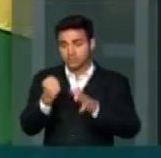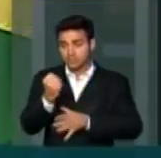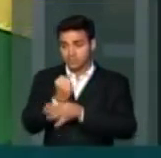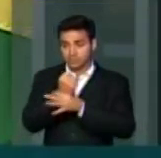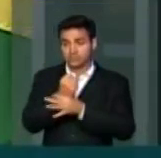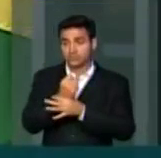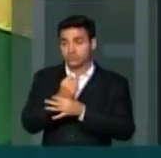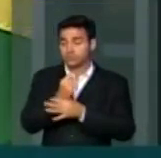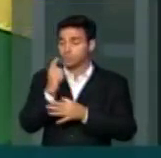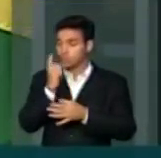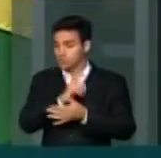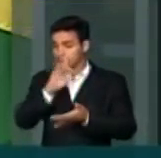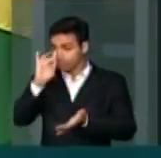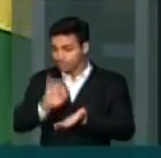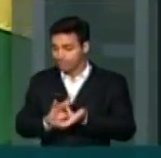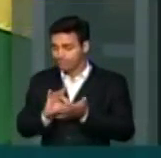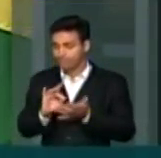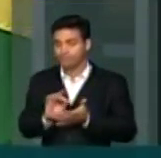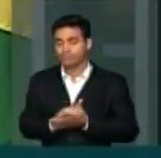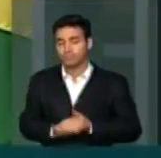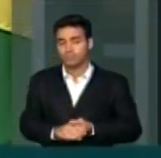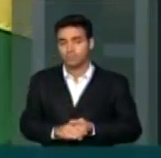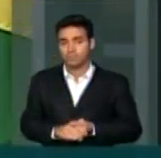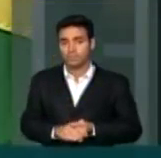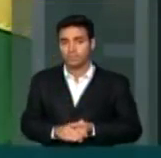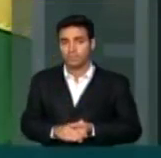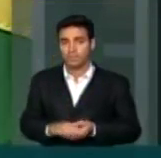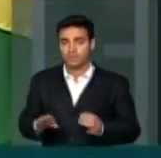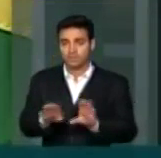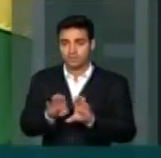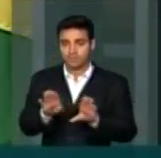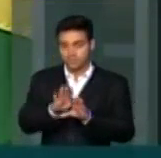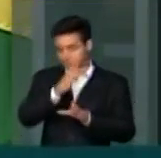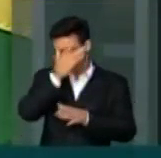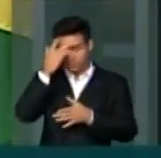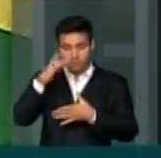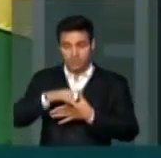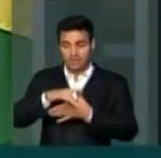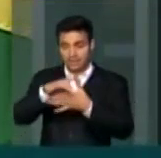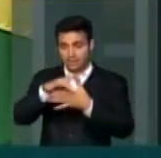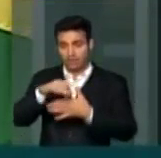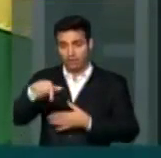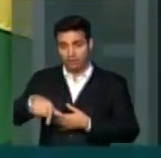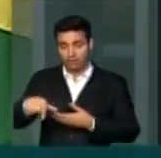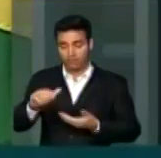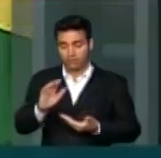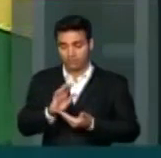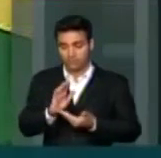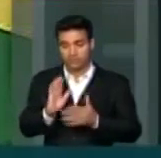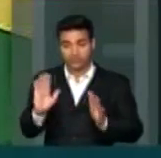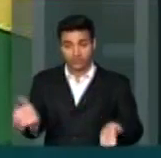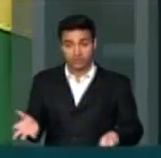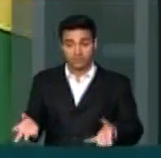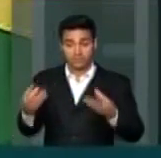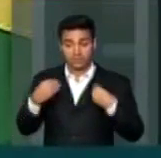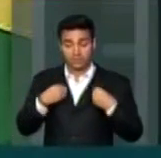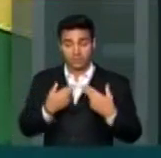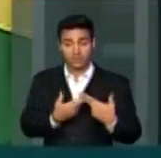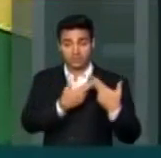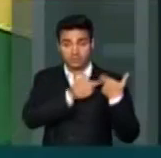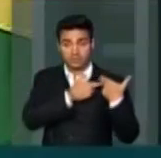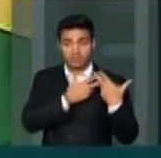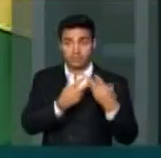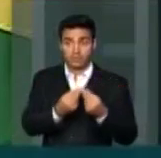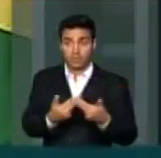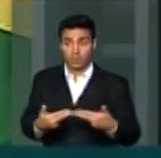como conquistas concretas. Pela generosidade das lideranças desta casa, me foram dadas incumbências tão